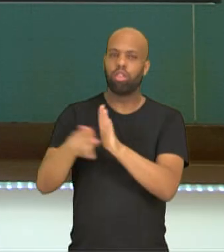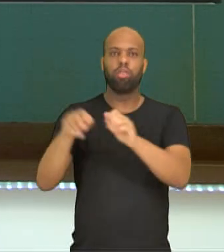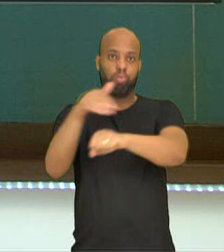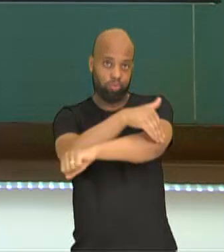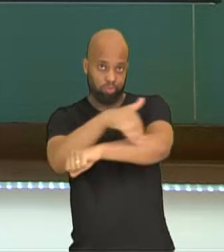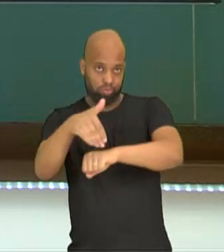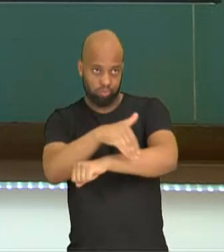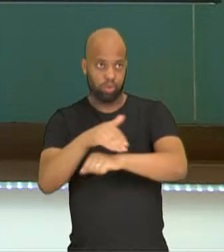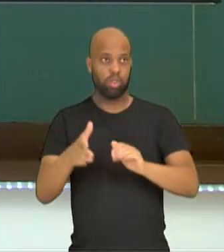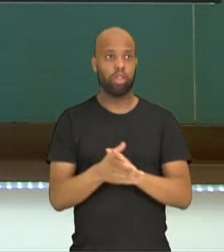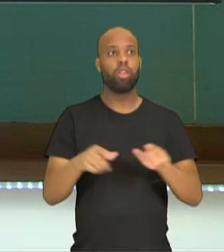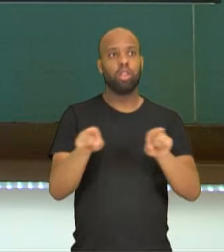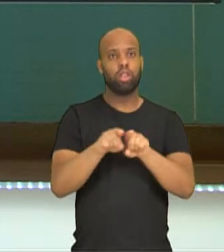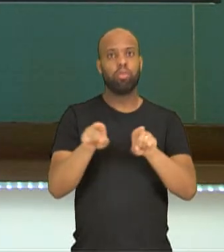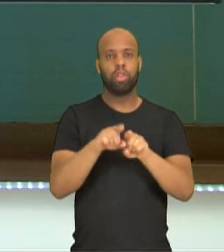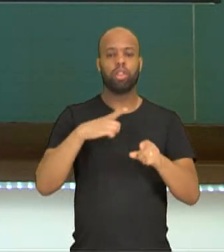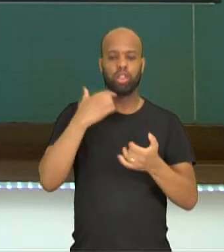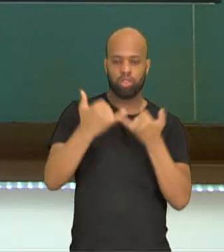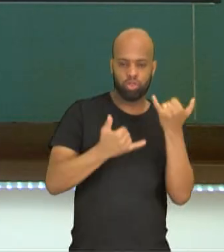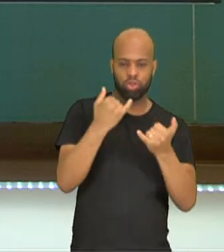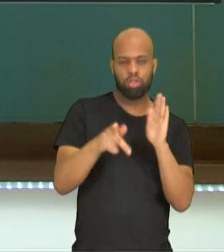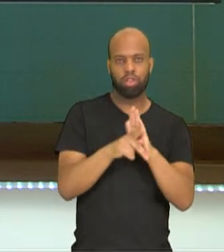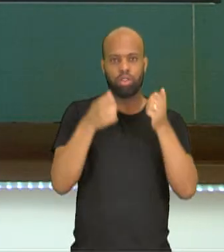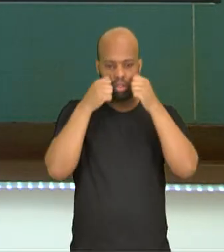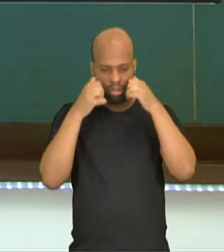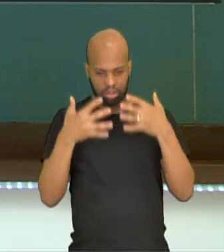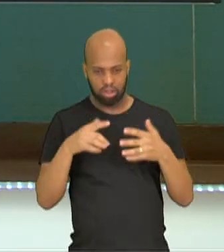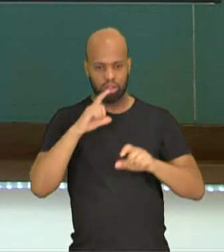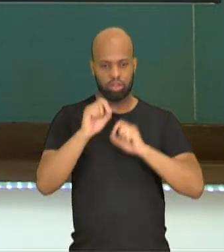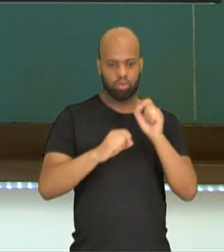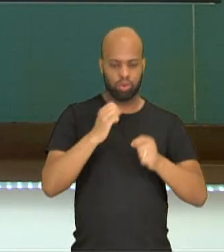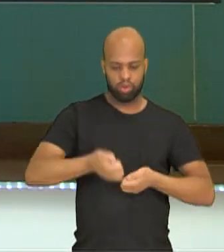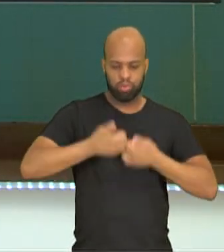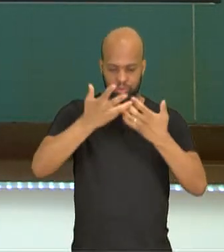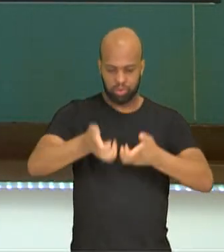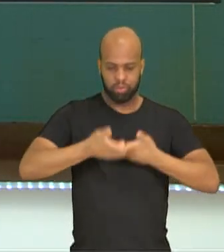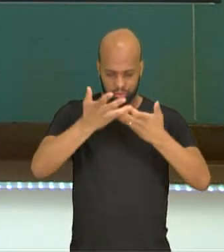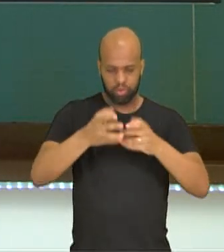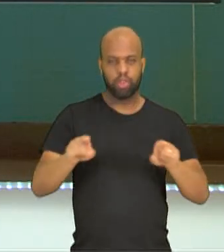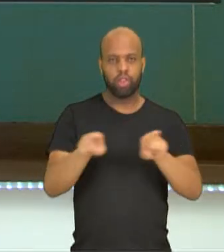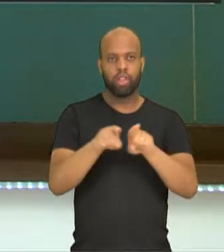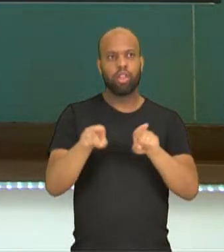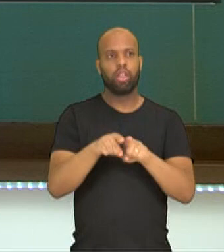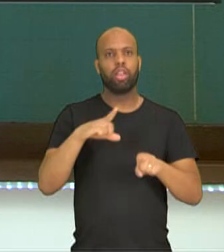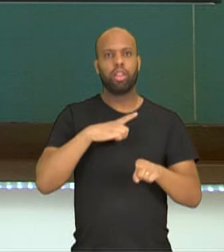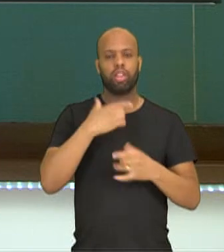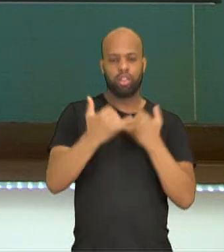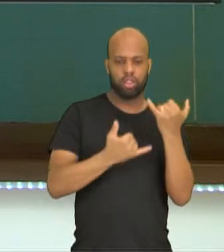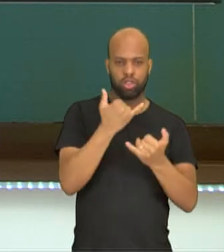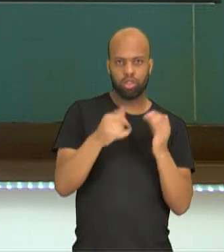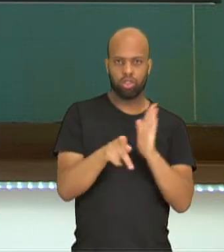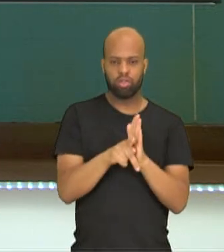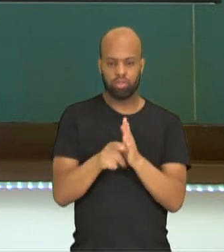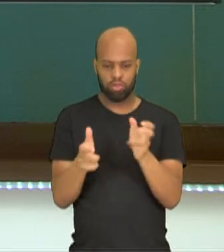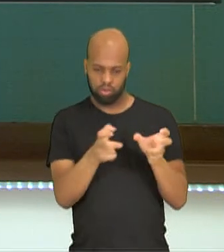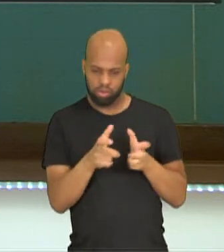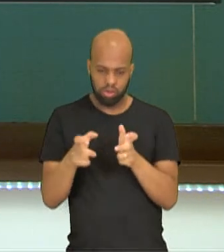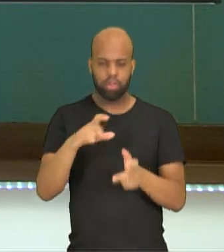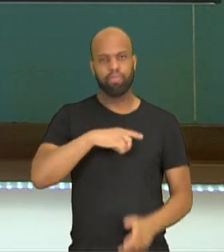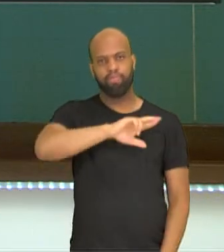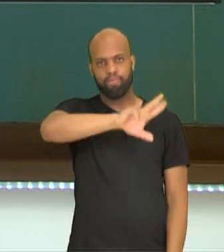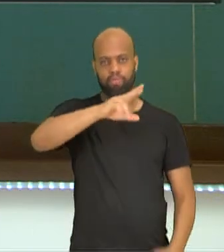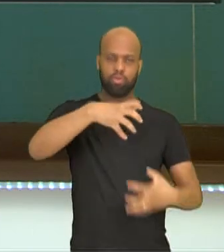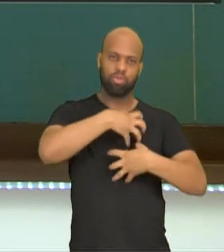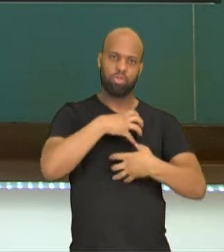rua, nós temos jogos dramáticos, que são jogos mais expressivos, temos os jogos eletrônicos e diversas outras formas